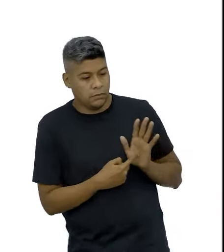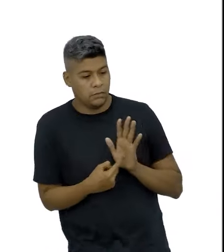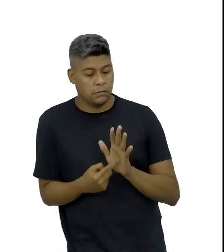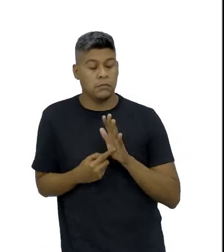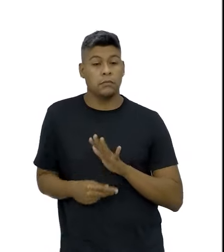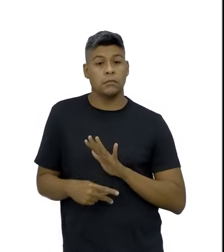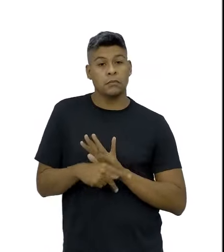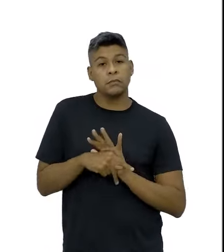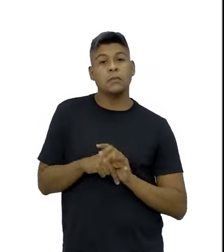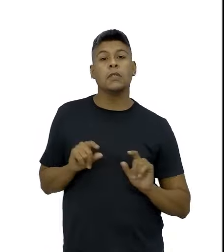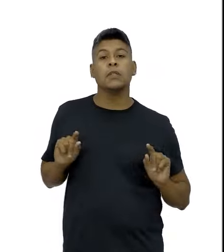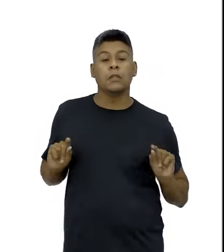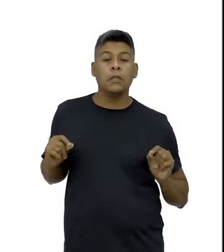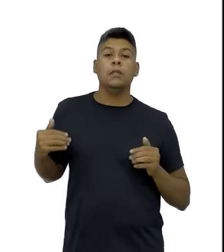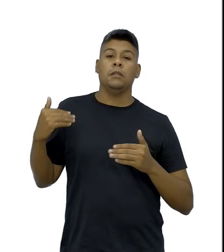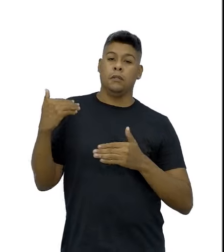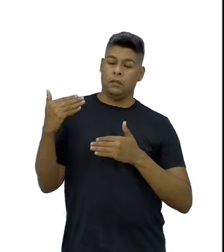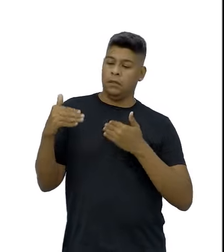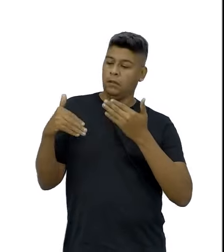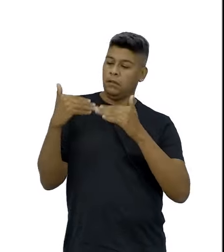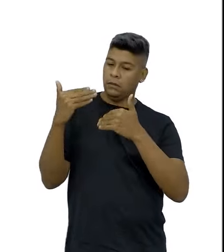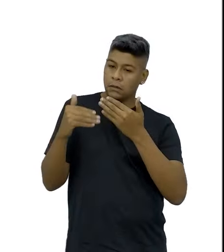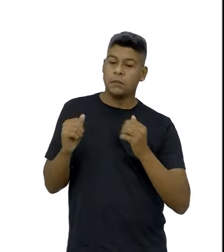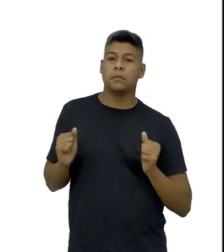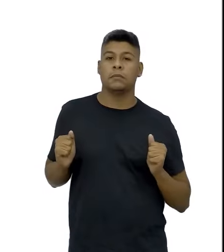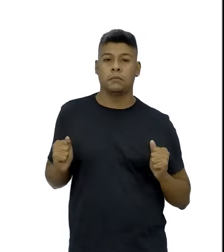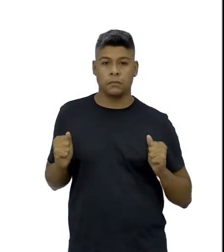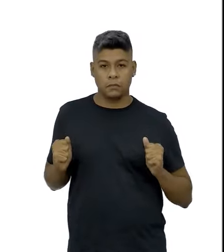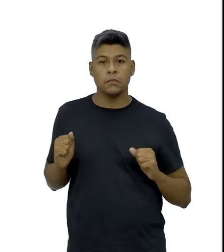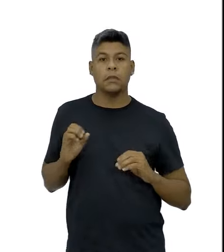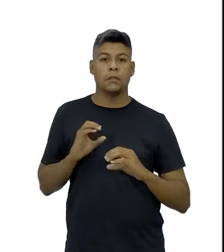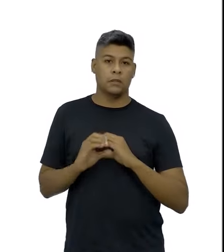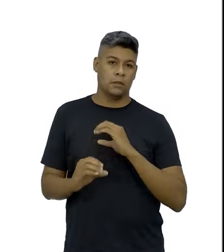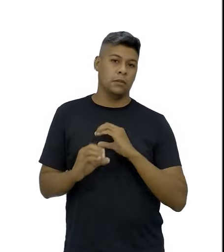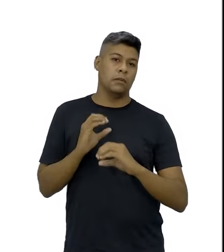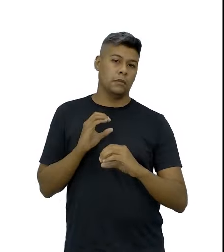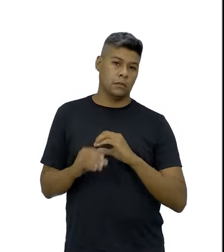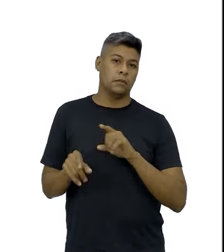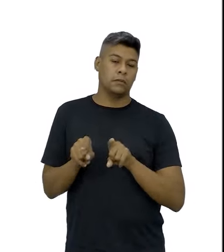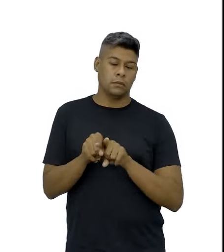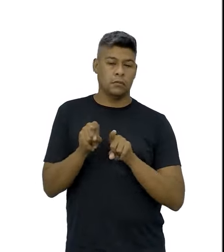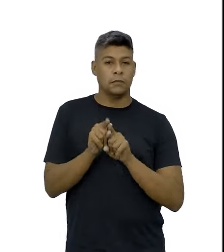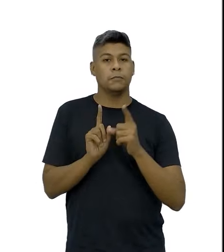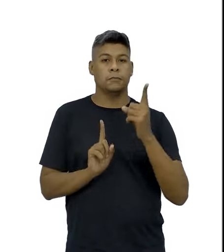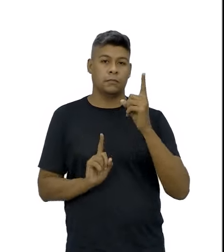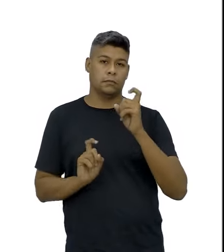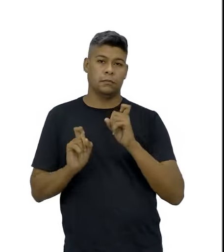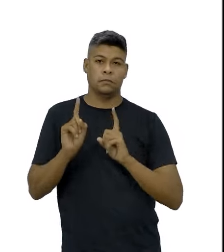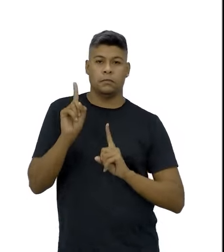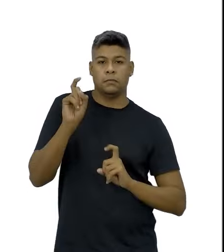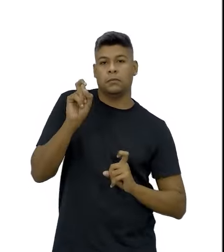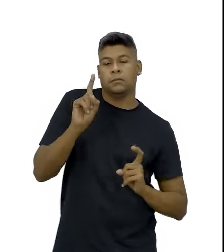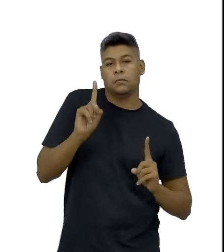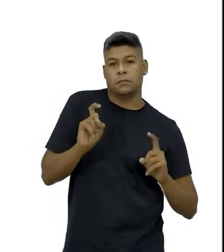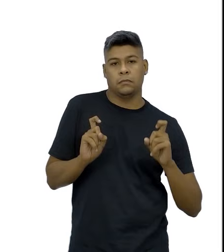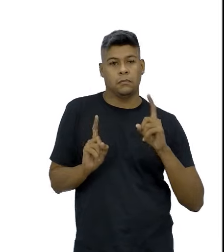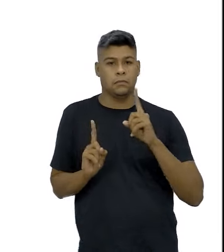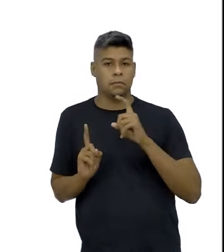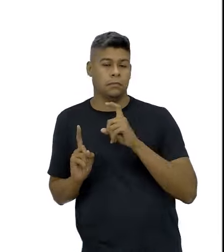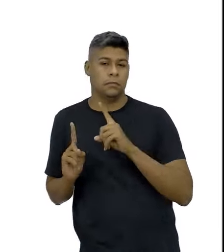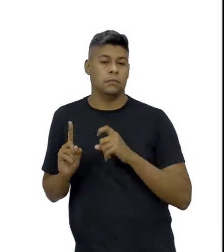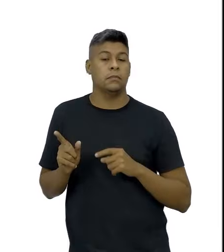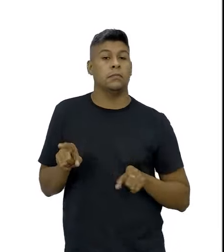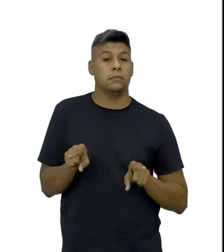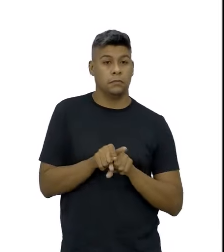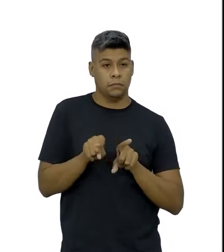dessa forma gradativamente suas possibilidades de comunicação e de expressão. E trata-se, professores,